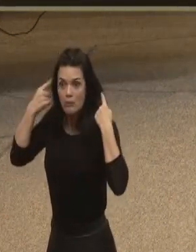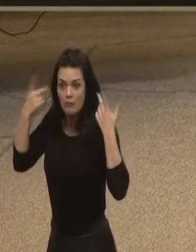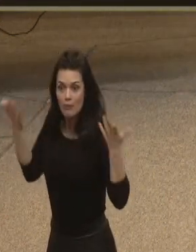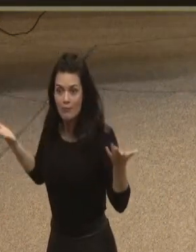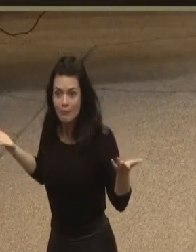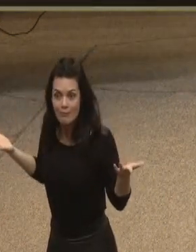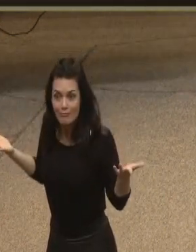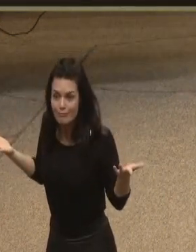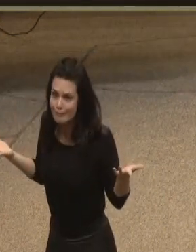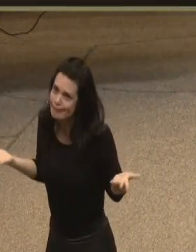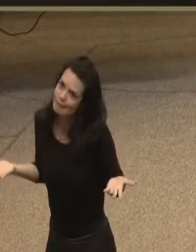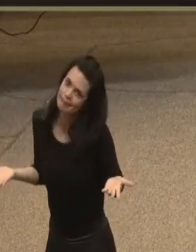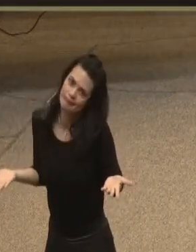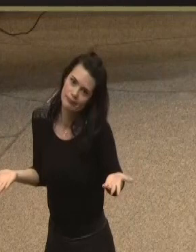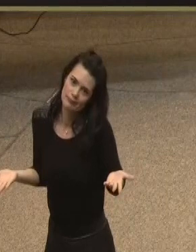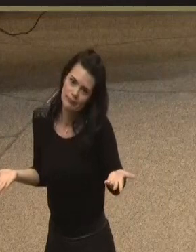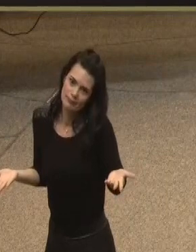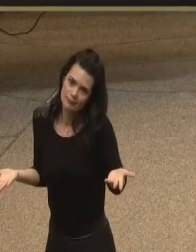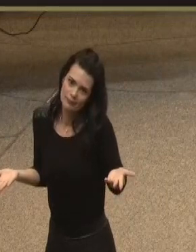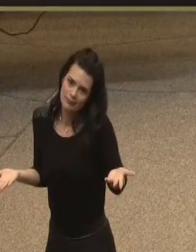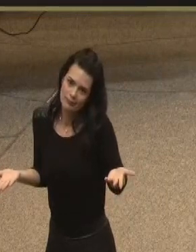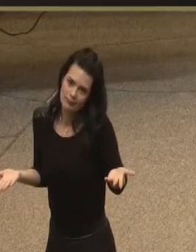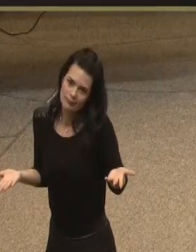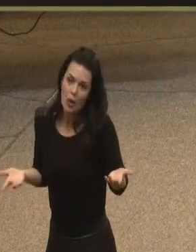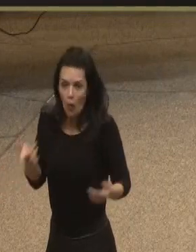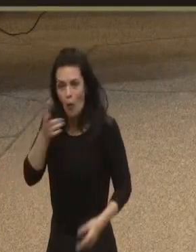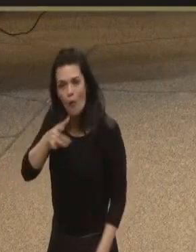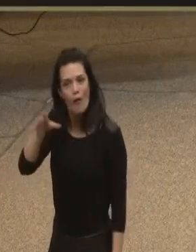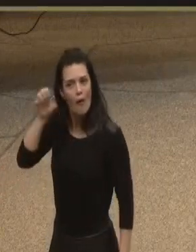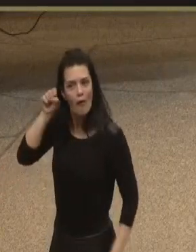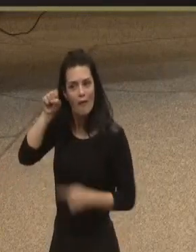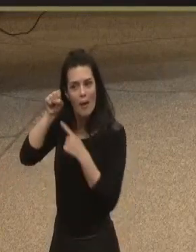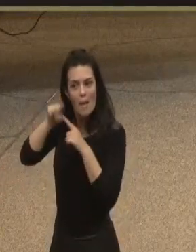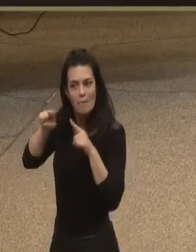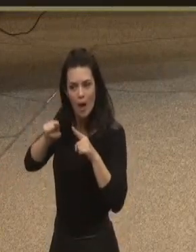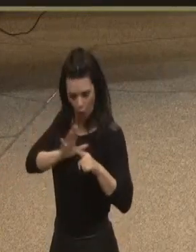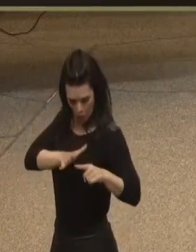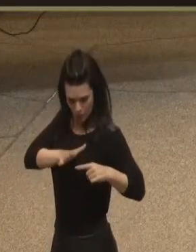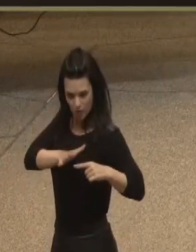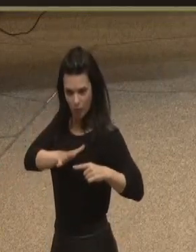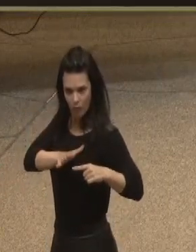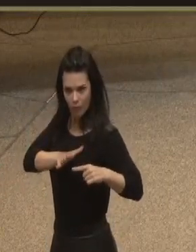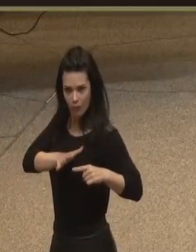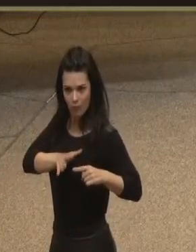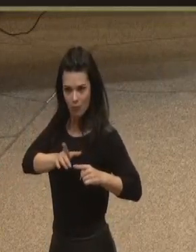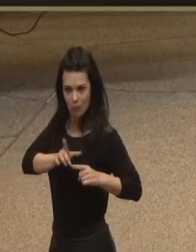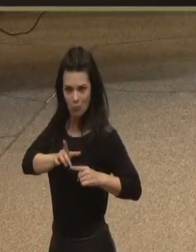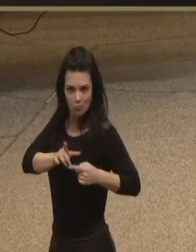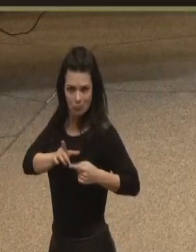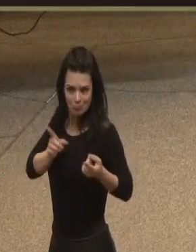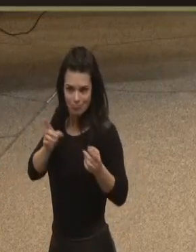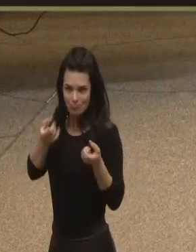Podemos dizer que ouviram com o ouvido, mas não ouviram com o coração.